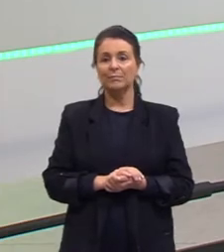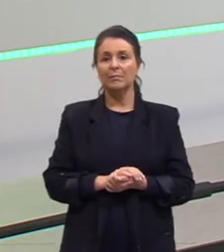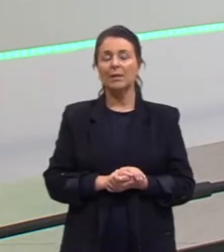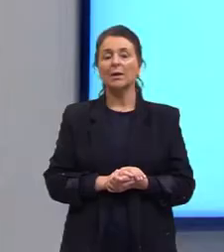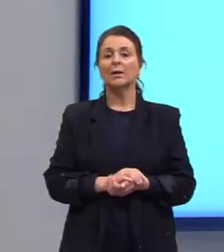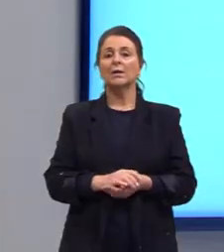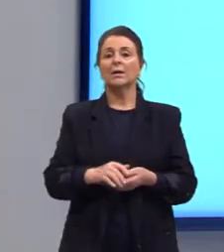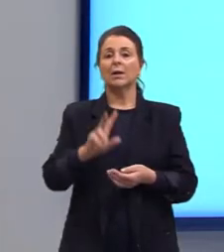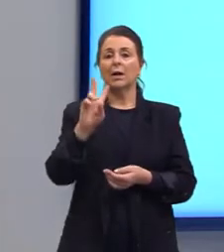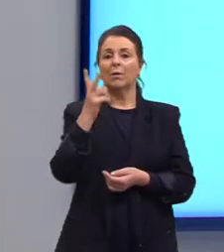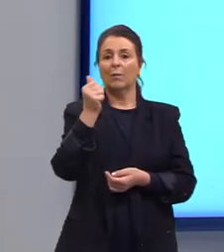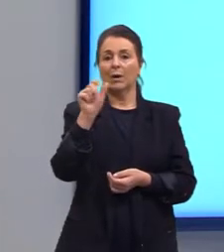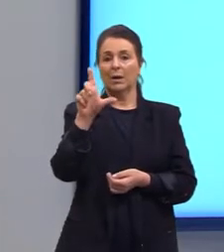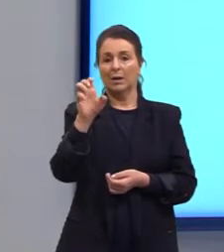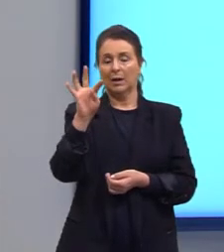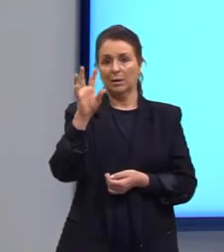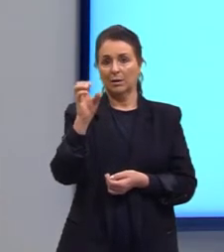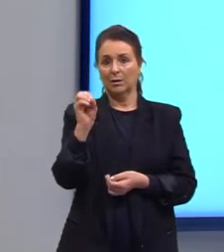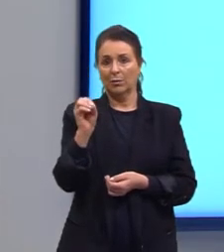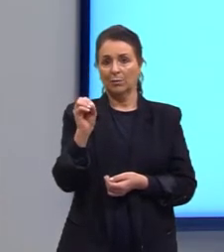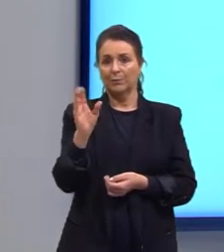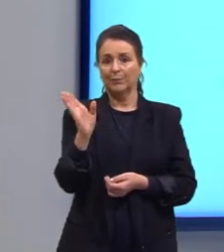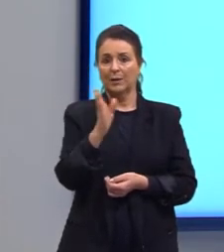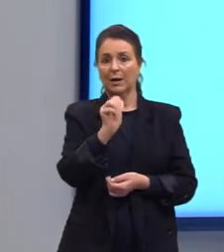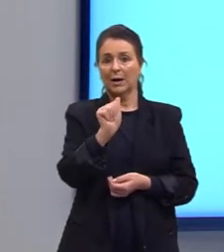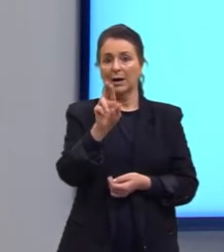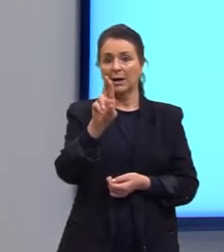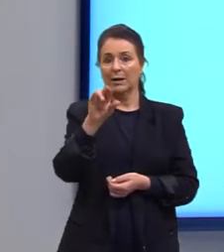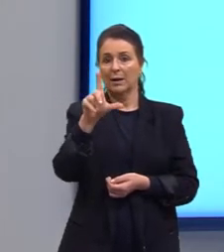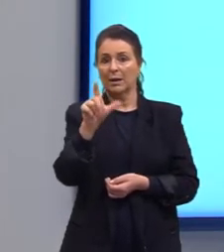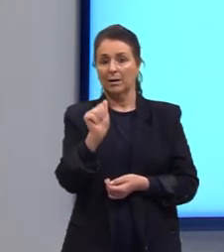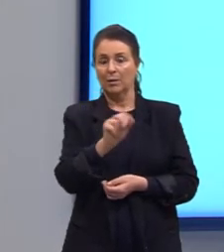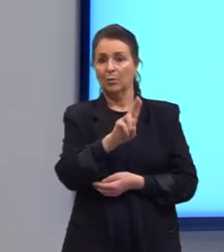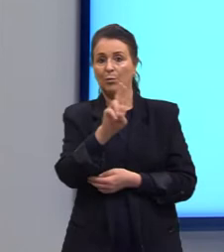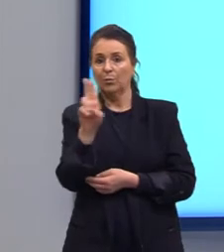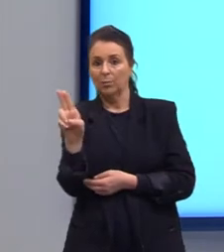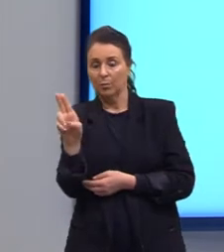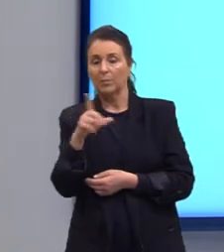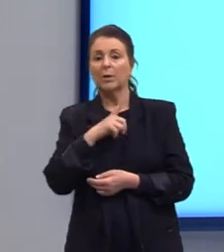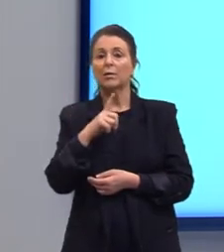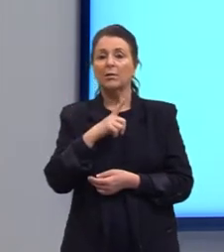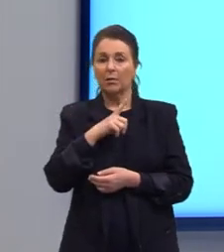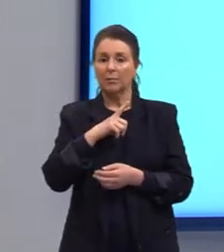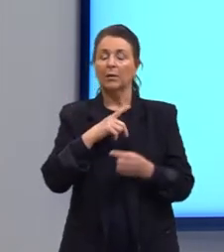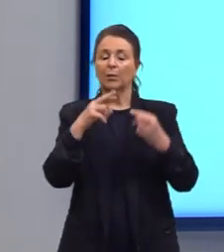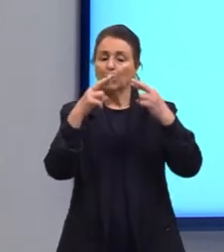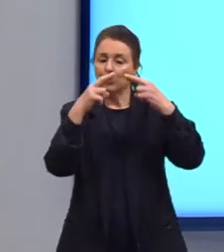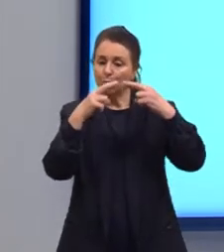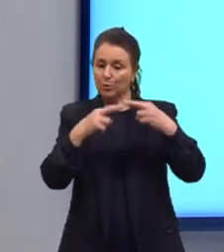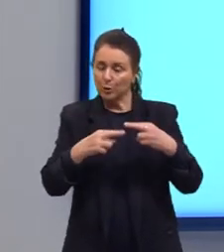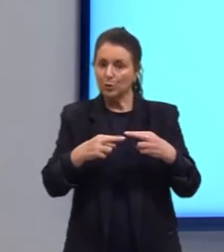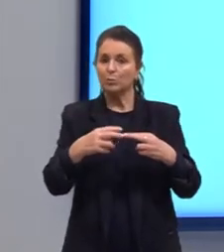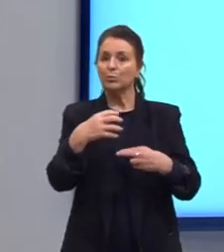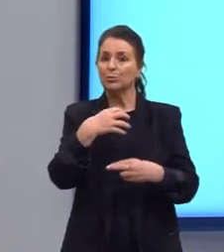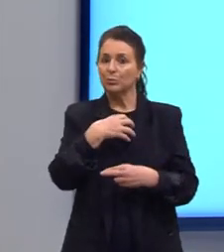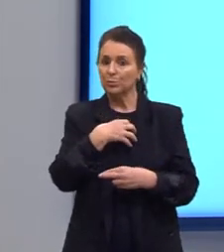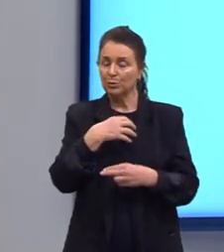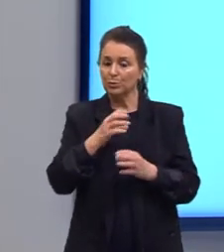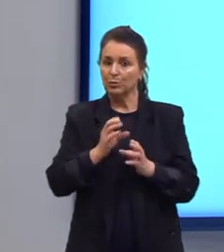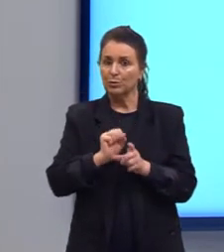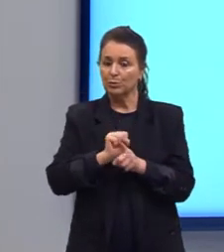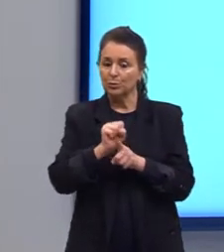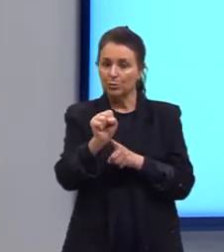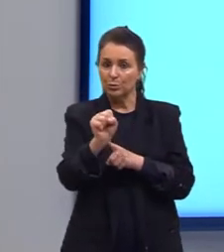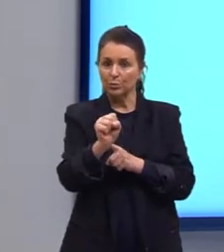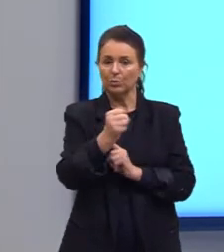não é um aleto de arilla A nomenclatura Segue o mesmo ritmo eu mesmo sentido né porque eu vou ter